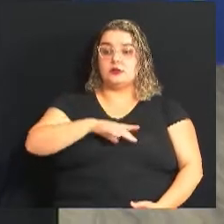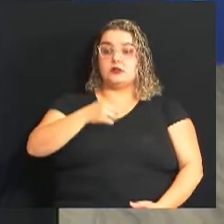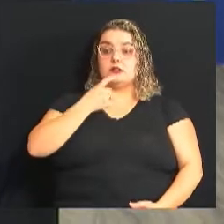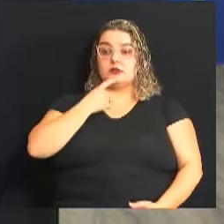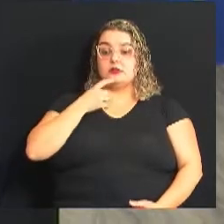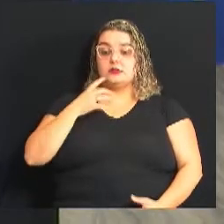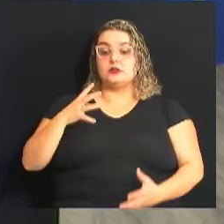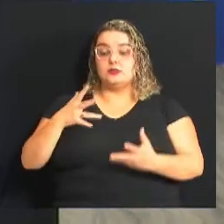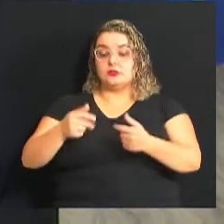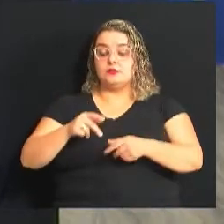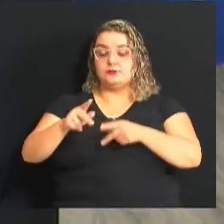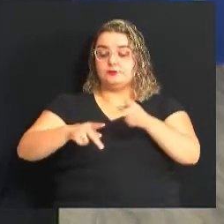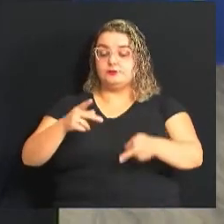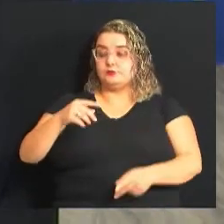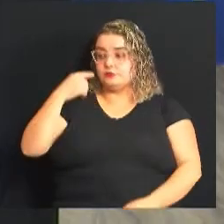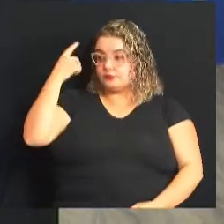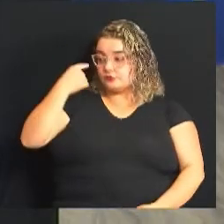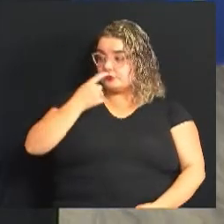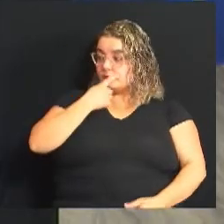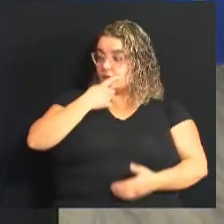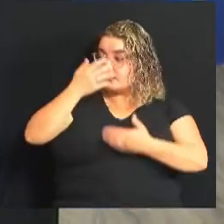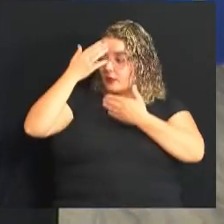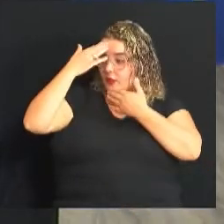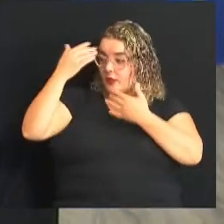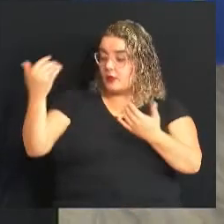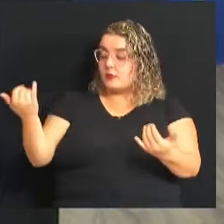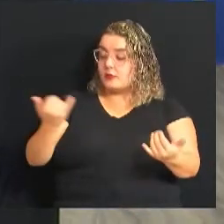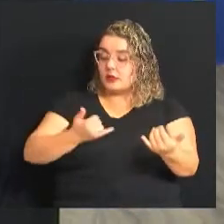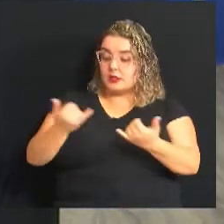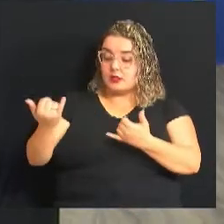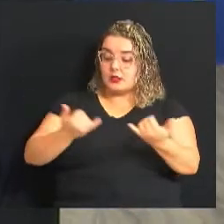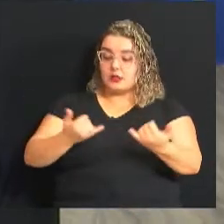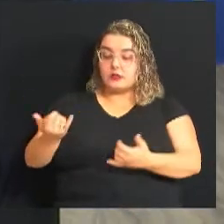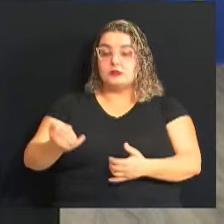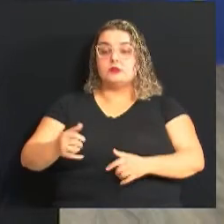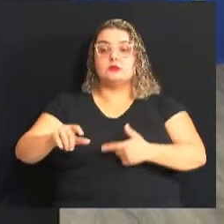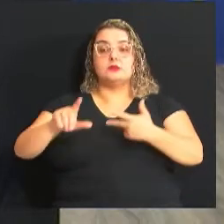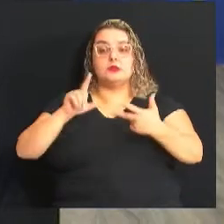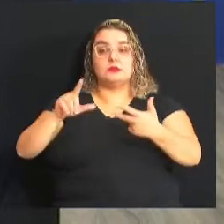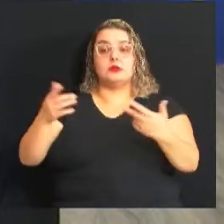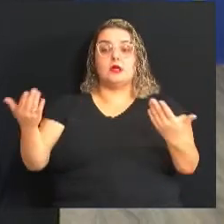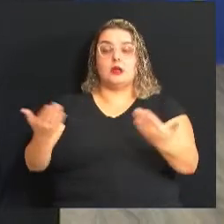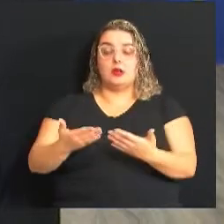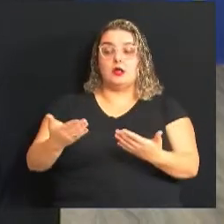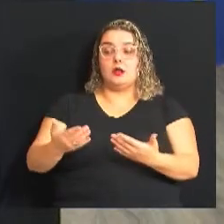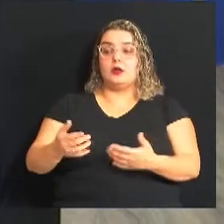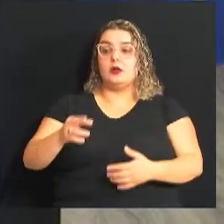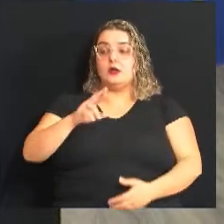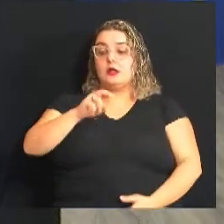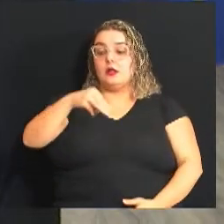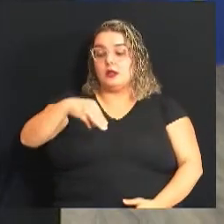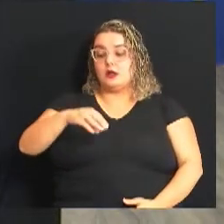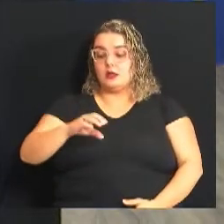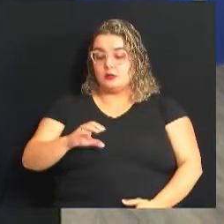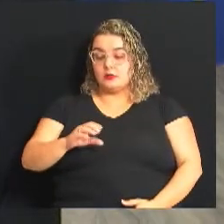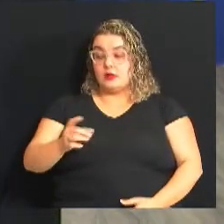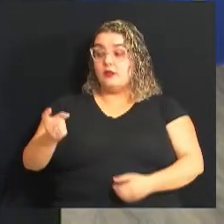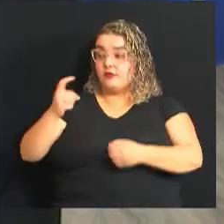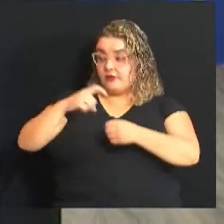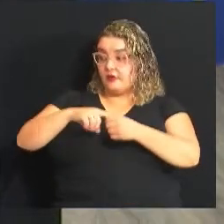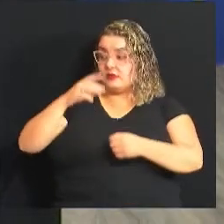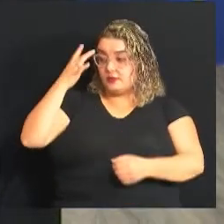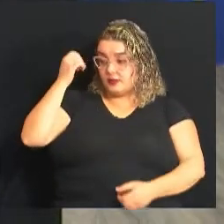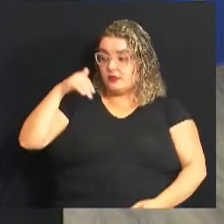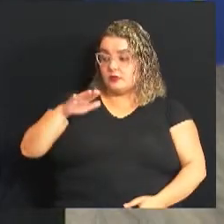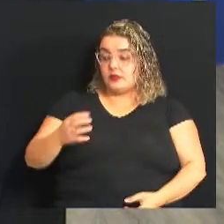mina Abreu Muito obrigado primeiro pelas notícias do Legislativo agora com as notícias da Metrópole de Campinas volta amanhã com mais